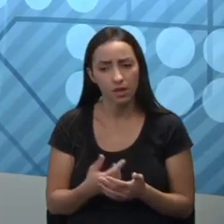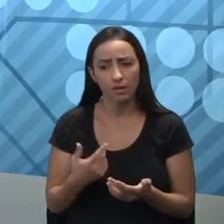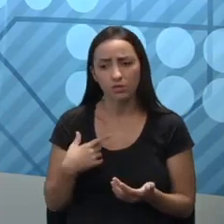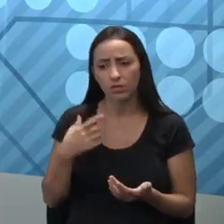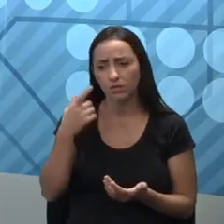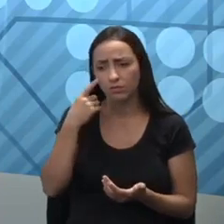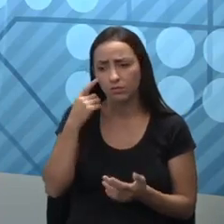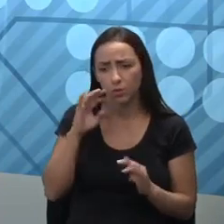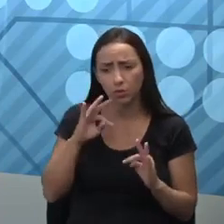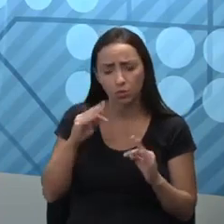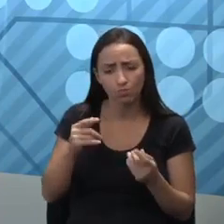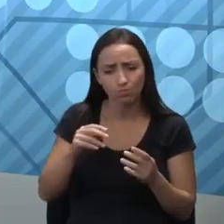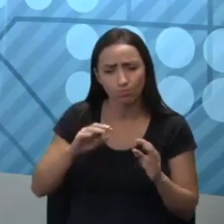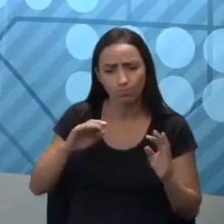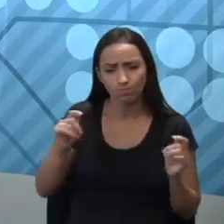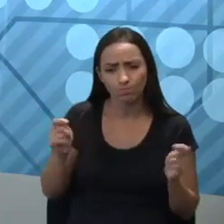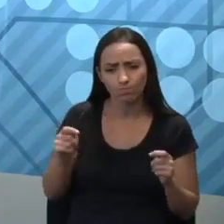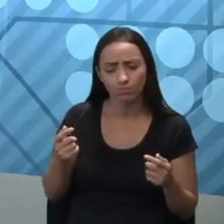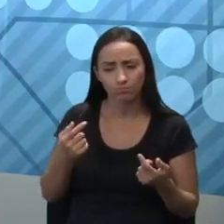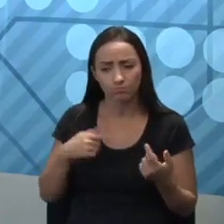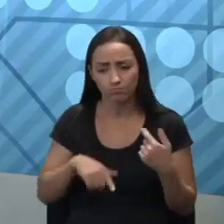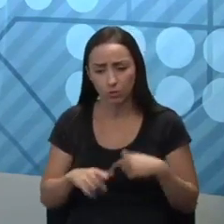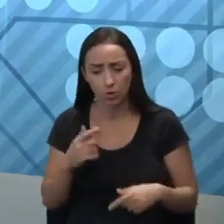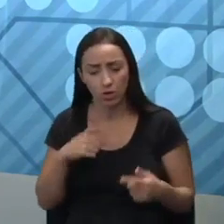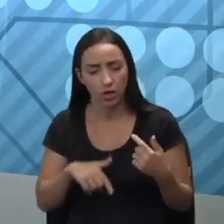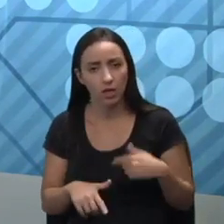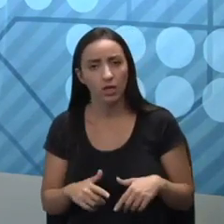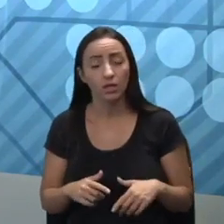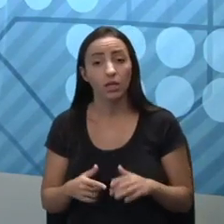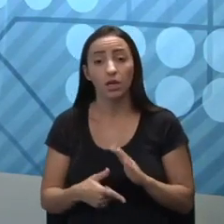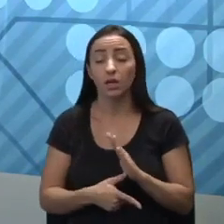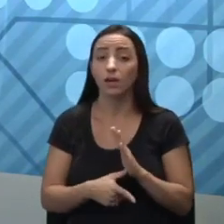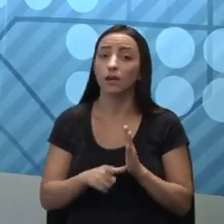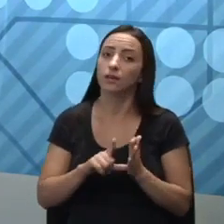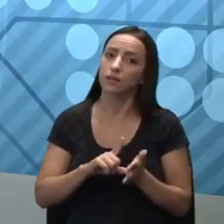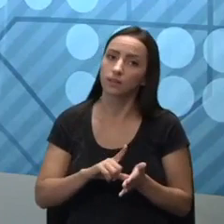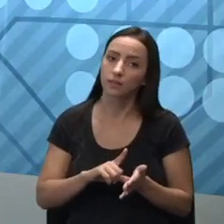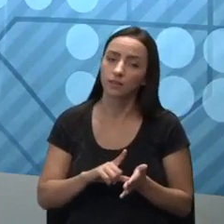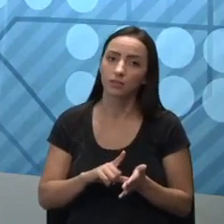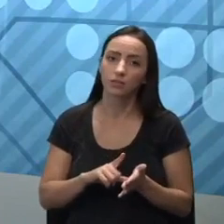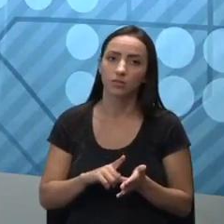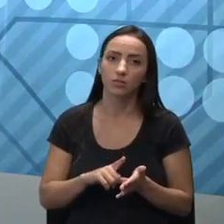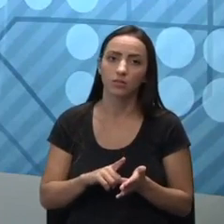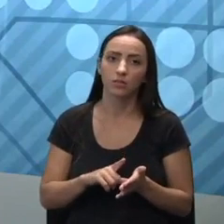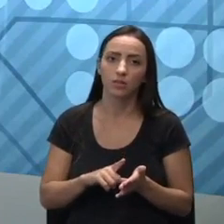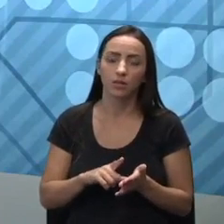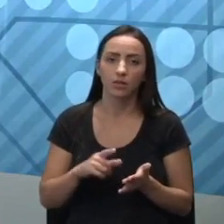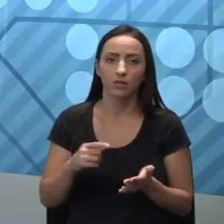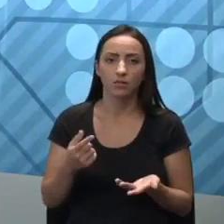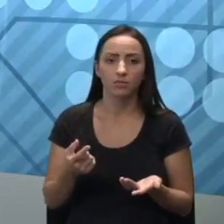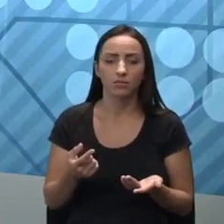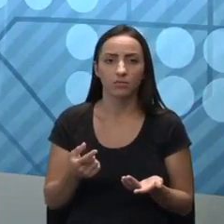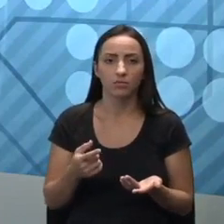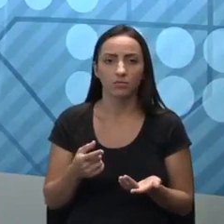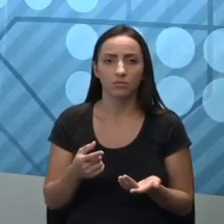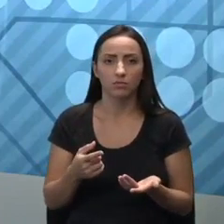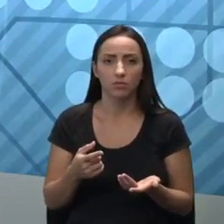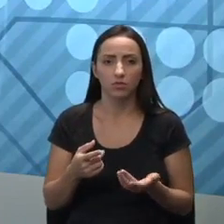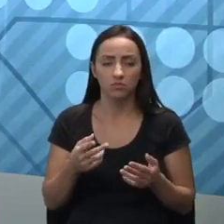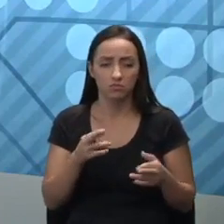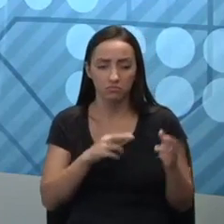as possibilidades orgânicas, né, antes de você realmente fechar aí a avaliação do